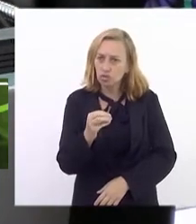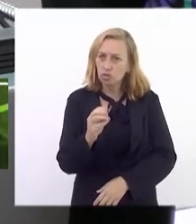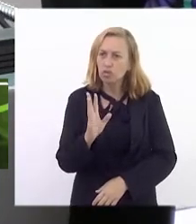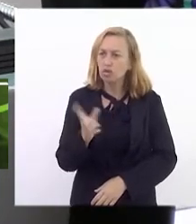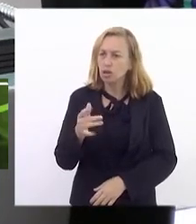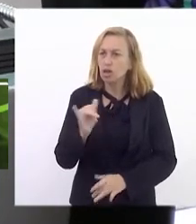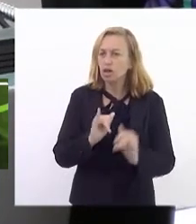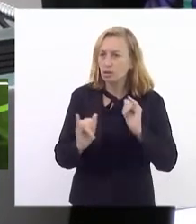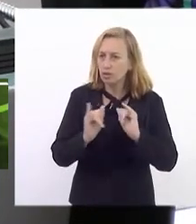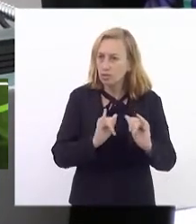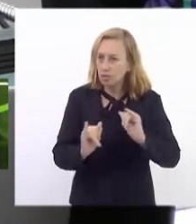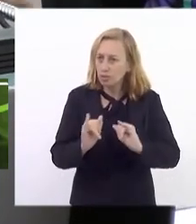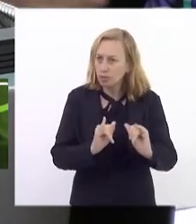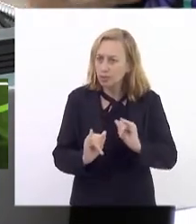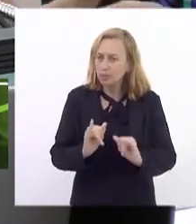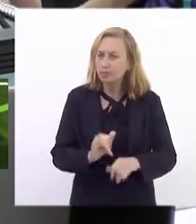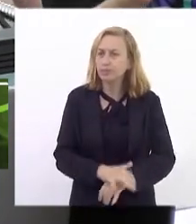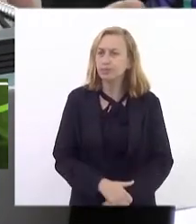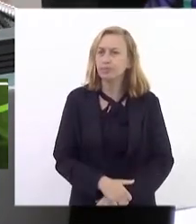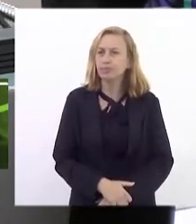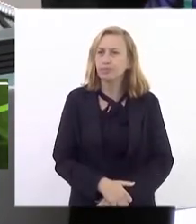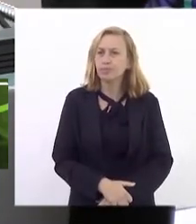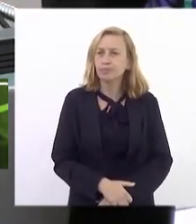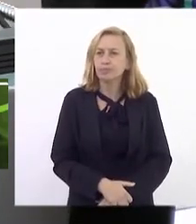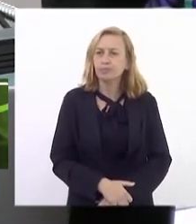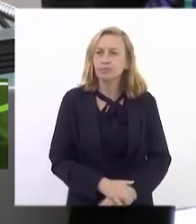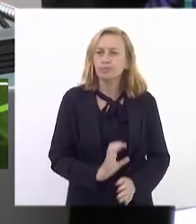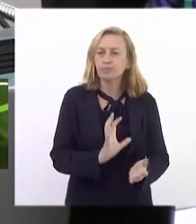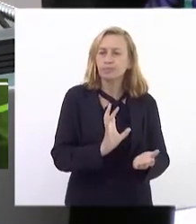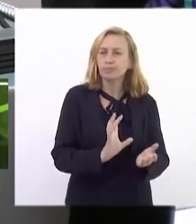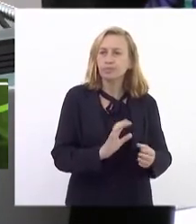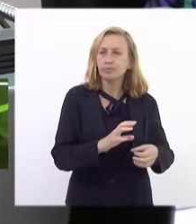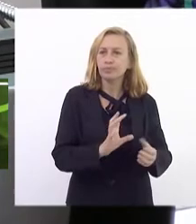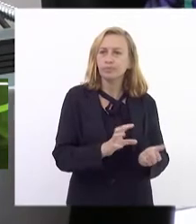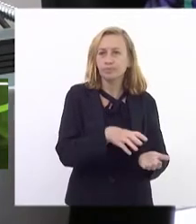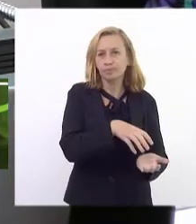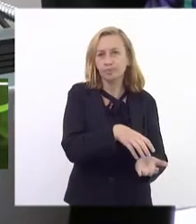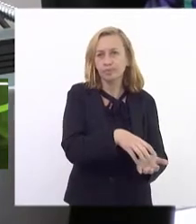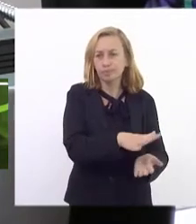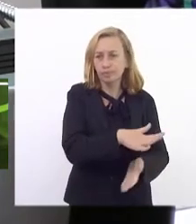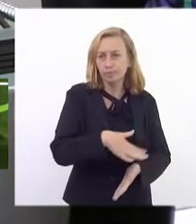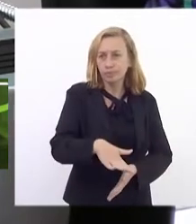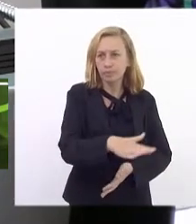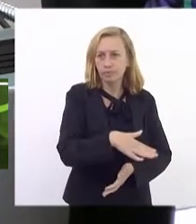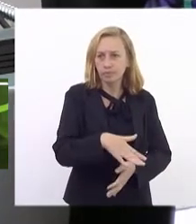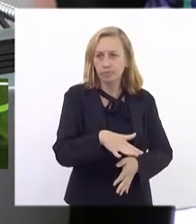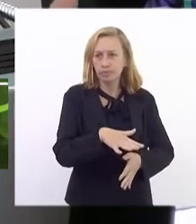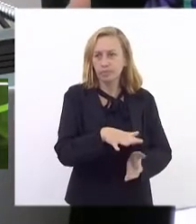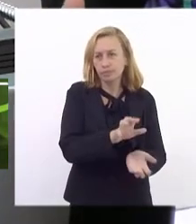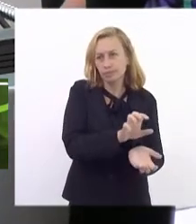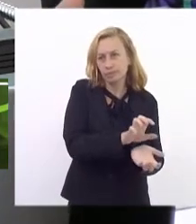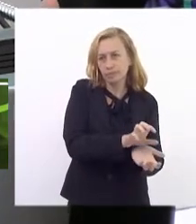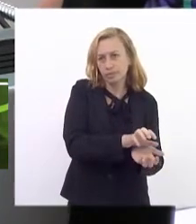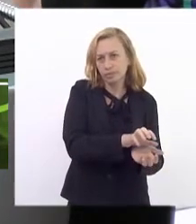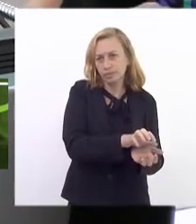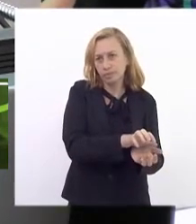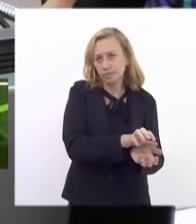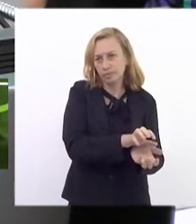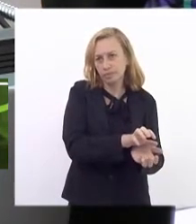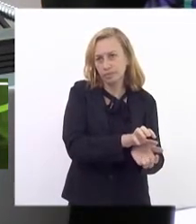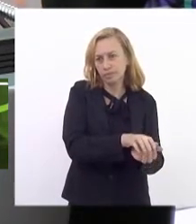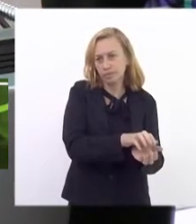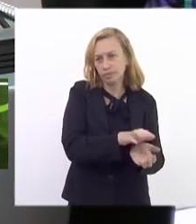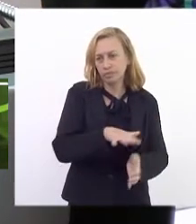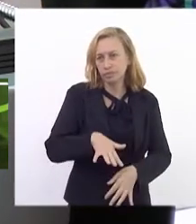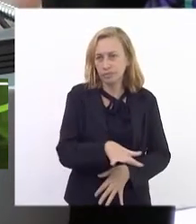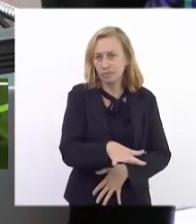nos informar que a rede de esgoto do Jacarezinho, ele vai, mudou